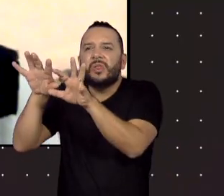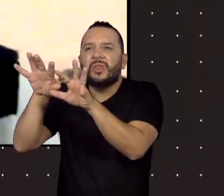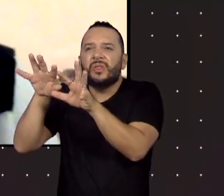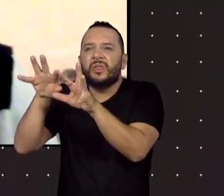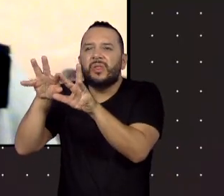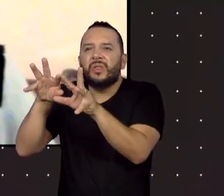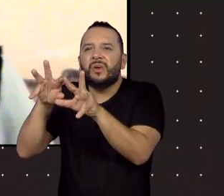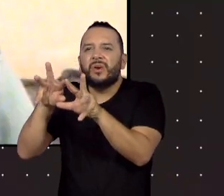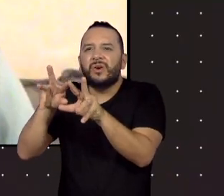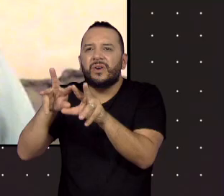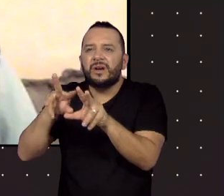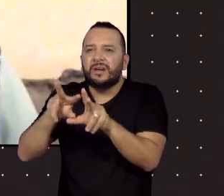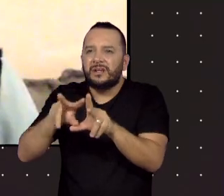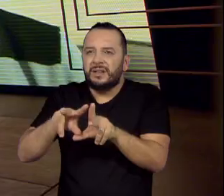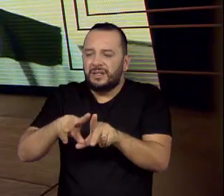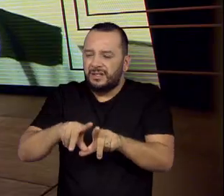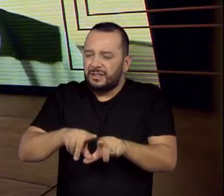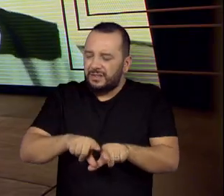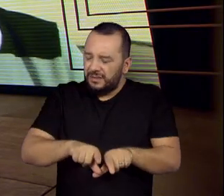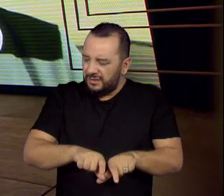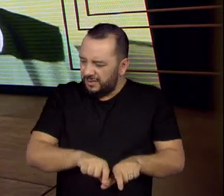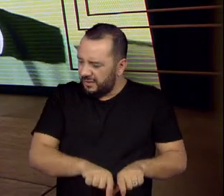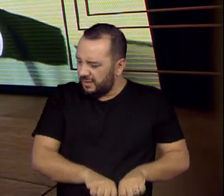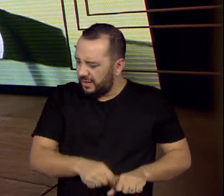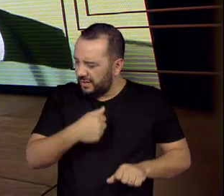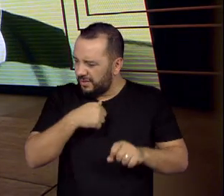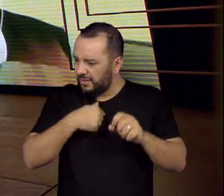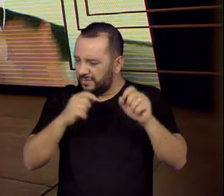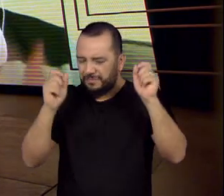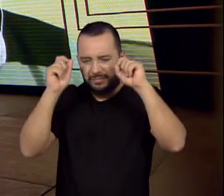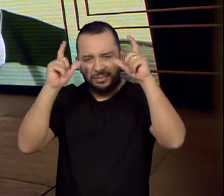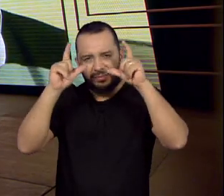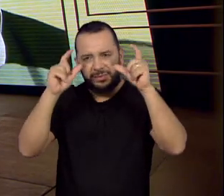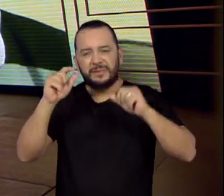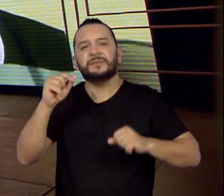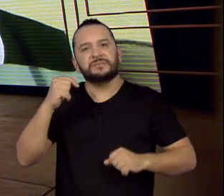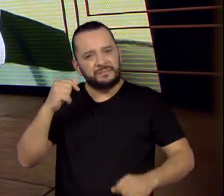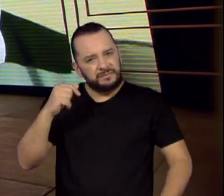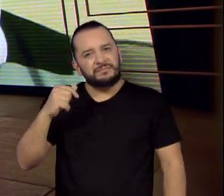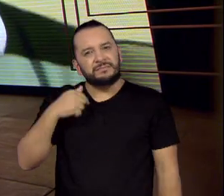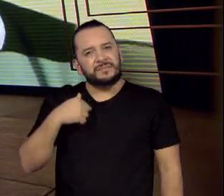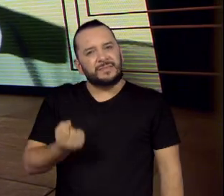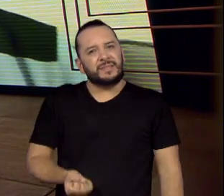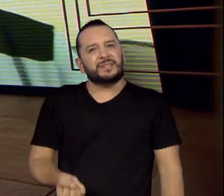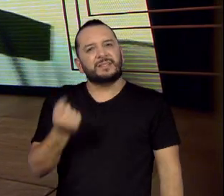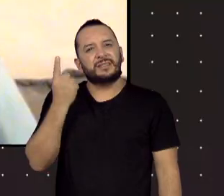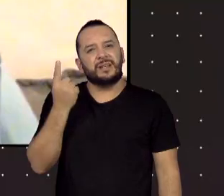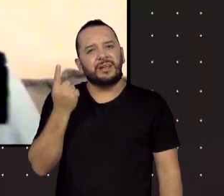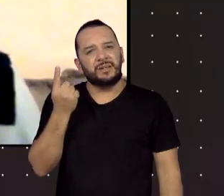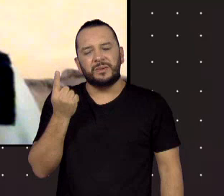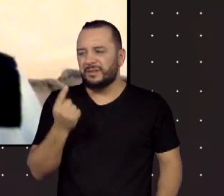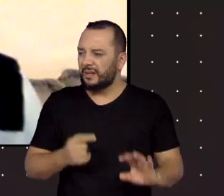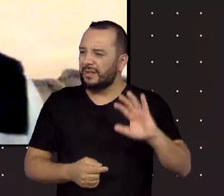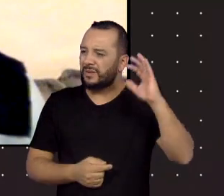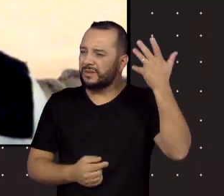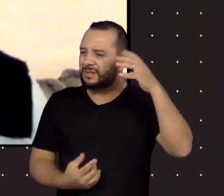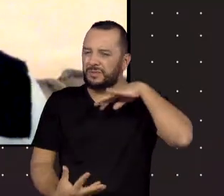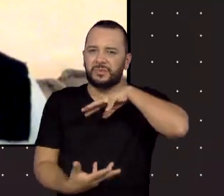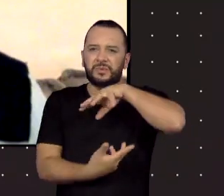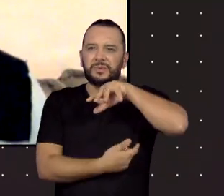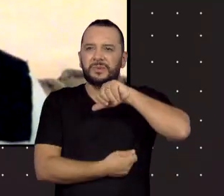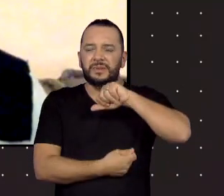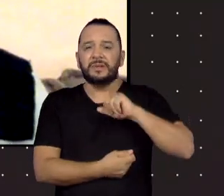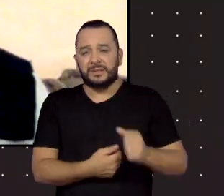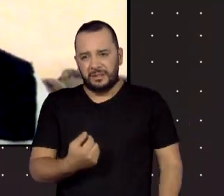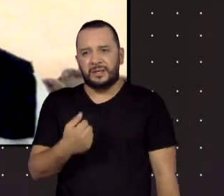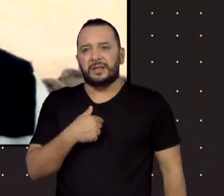fui reportando e eu comecei a falar, mas isso é uma coisa muito estranha. O que está acontecendo no mundo? Eu já tinha